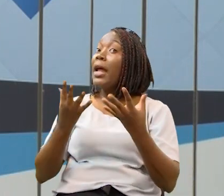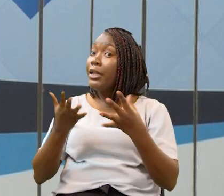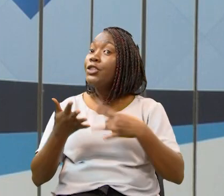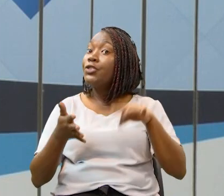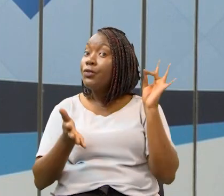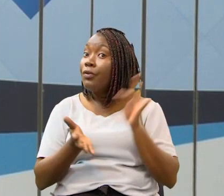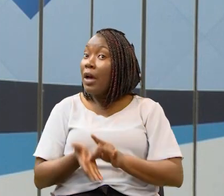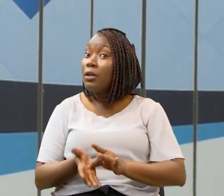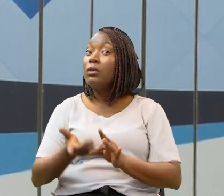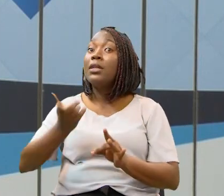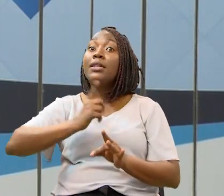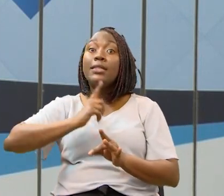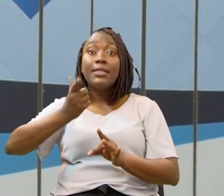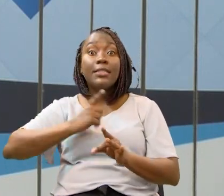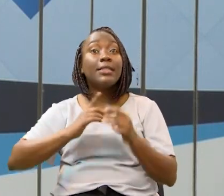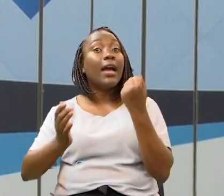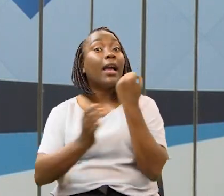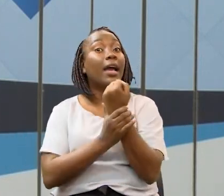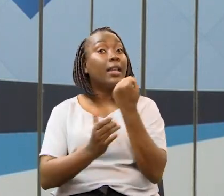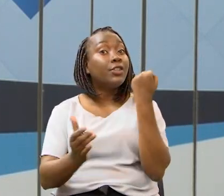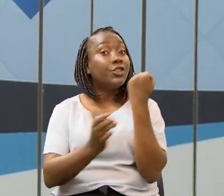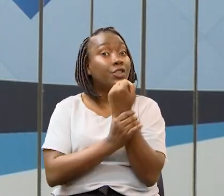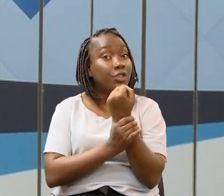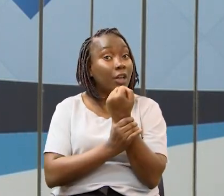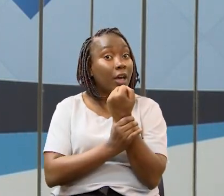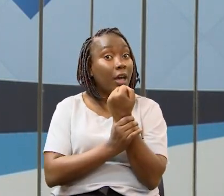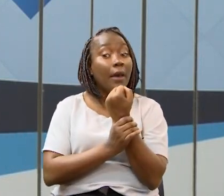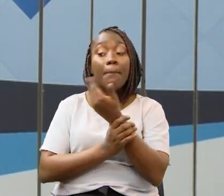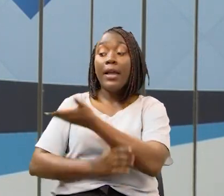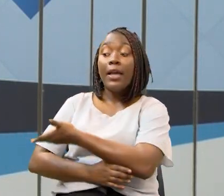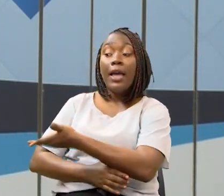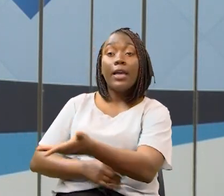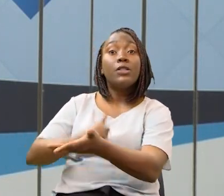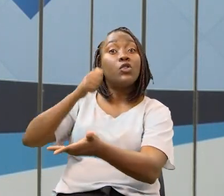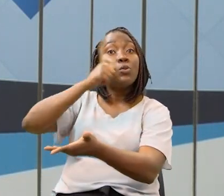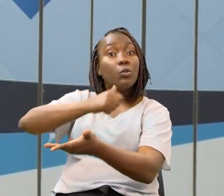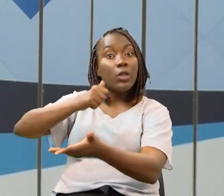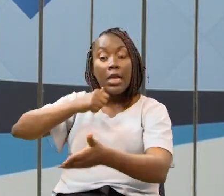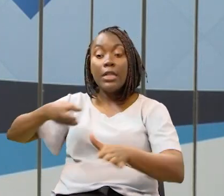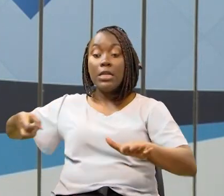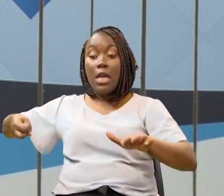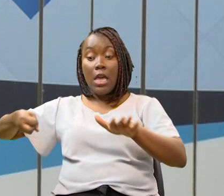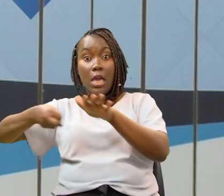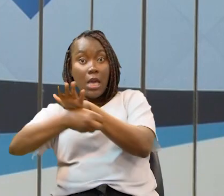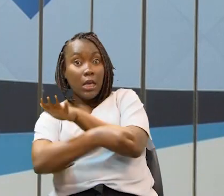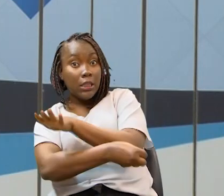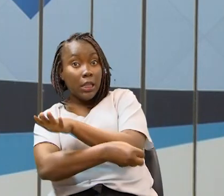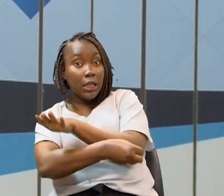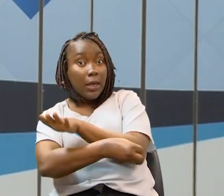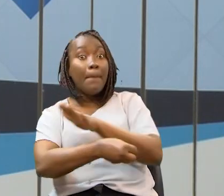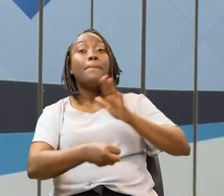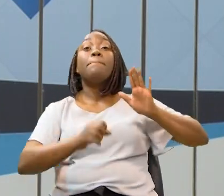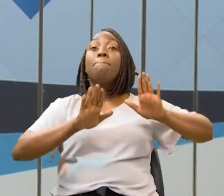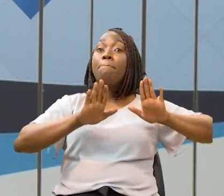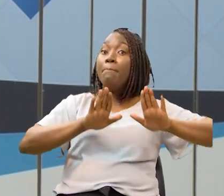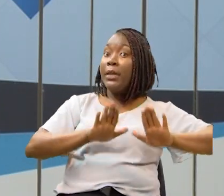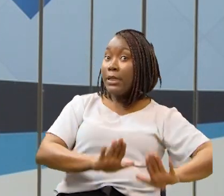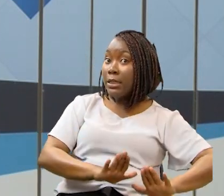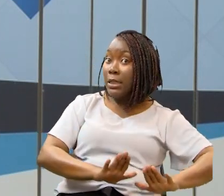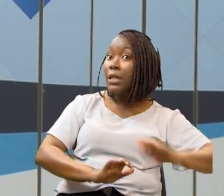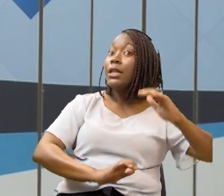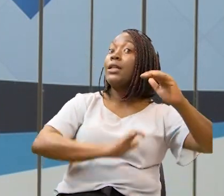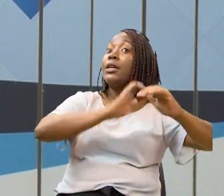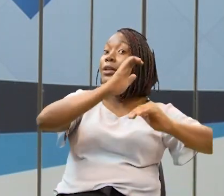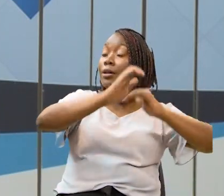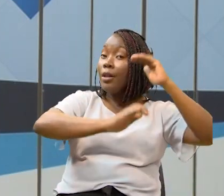que de fato exista essa garantia para que essas mulheres elas entrem, né, elas permaneçam